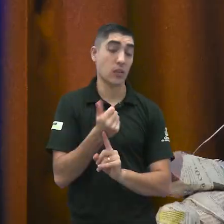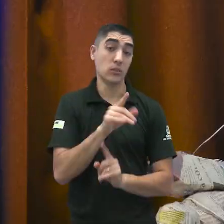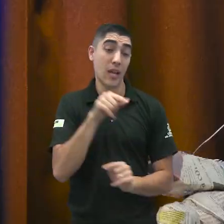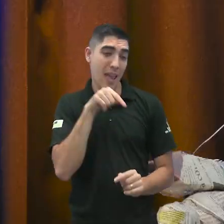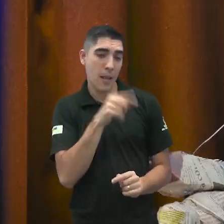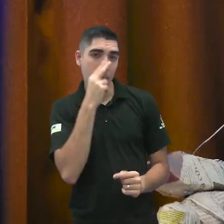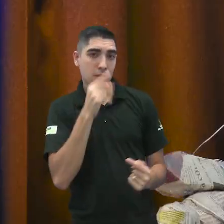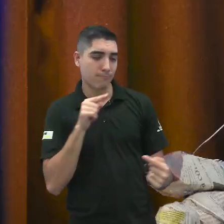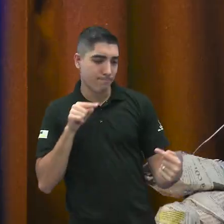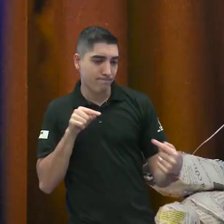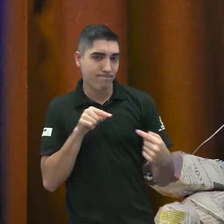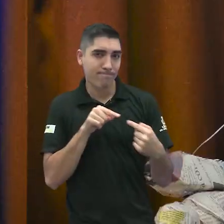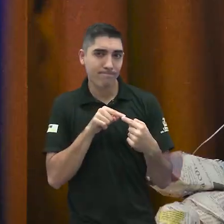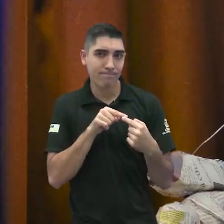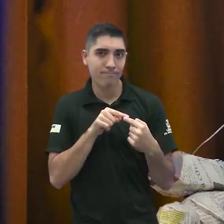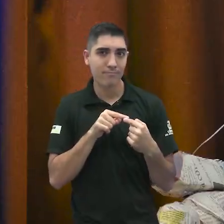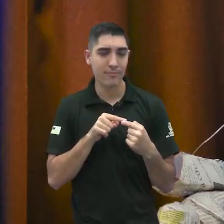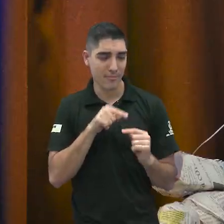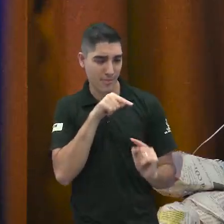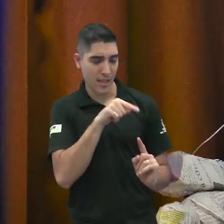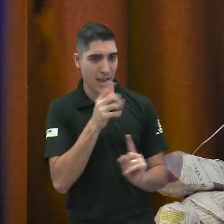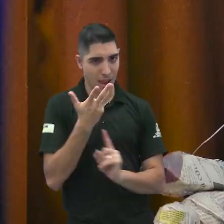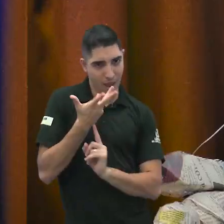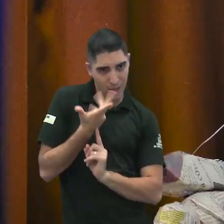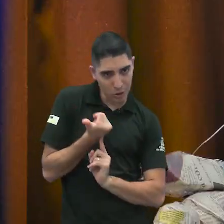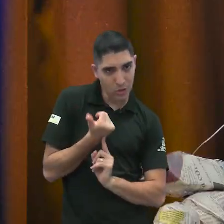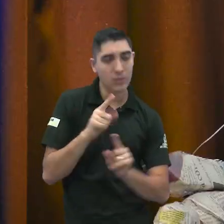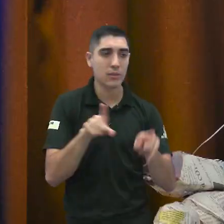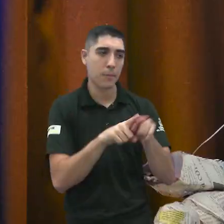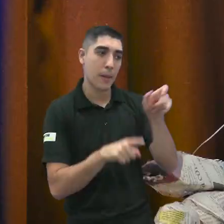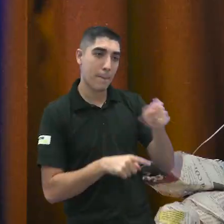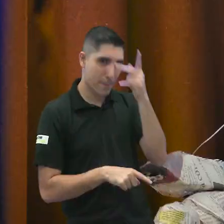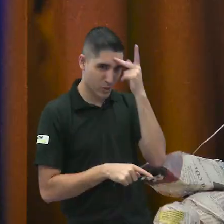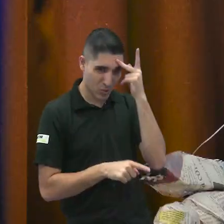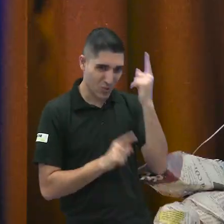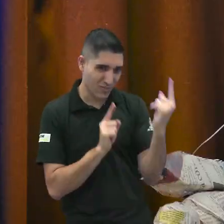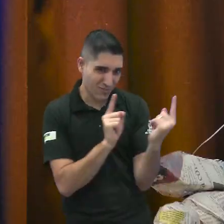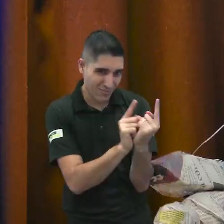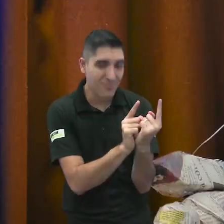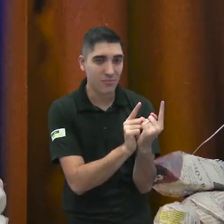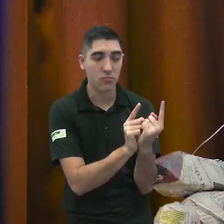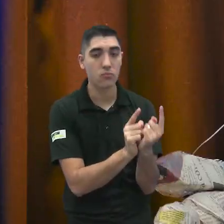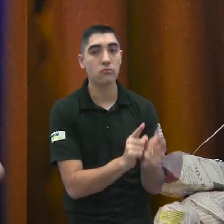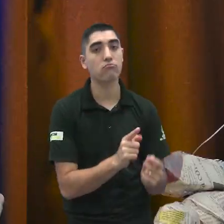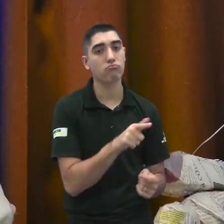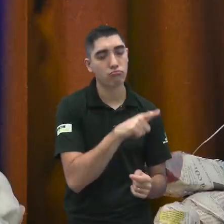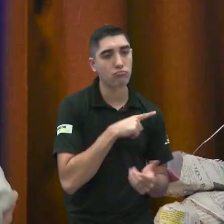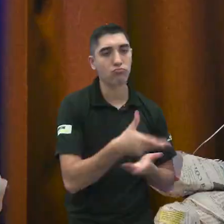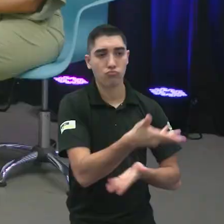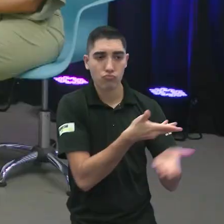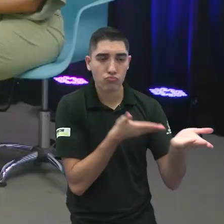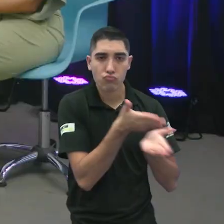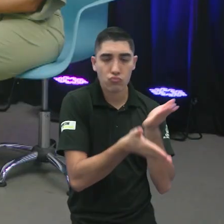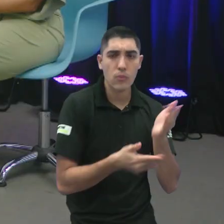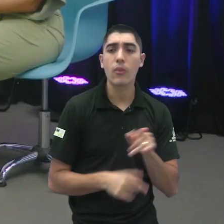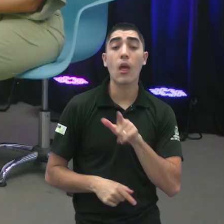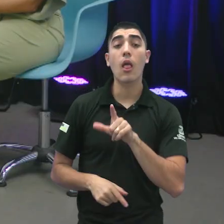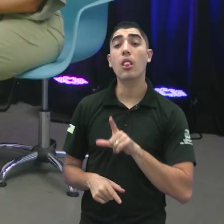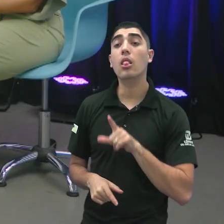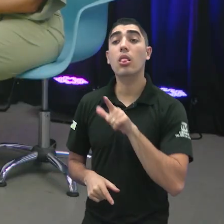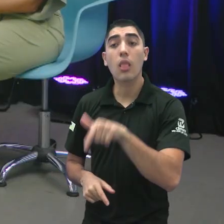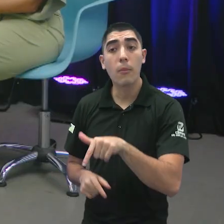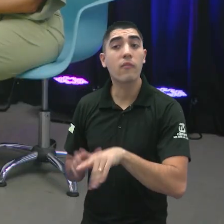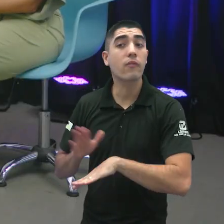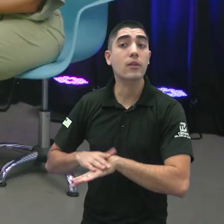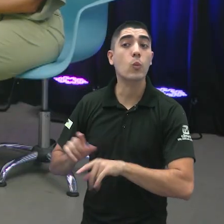conexão muito forte com o artista e, consequentemente, com o paciente também. Né? Então, tem várias maneiras de fazer essa belezinha. E daí, depois dessa